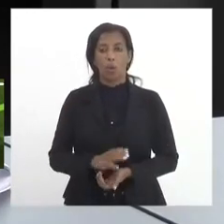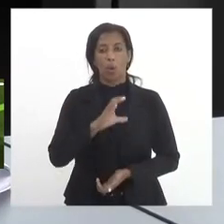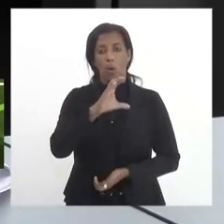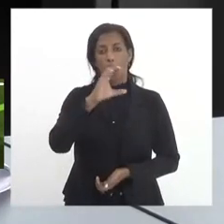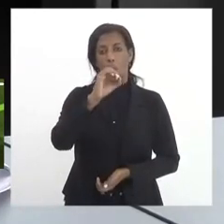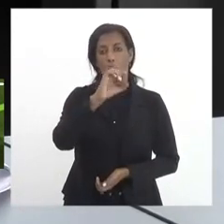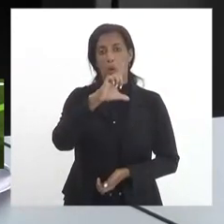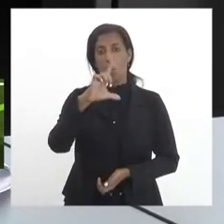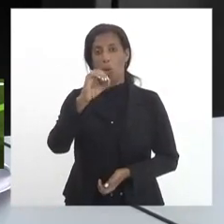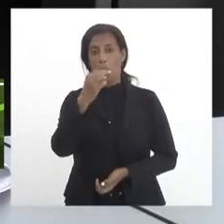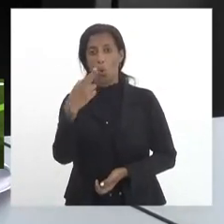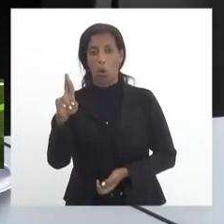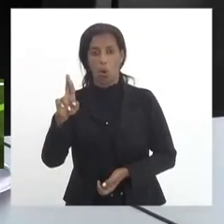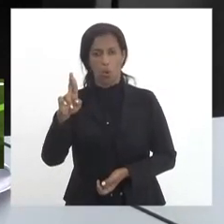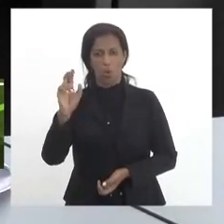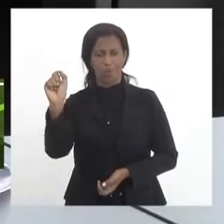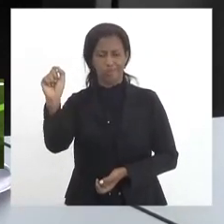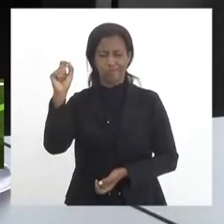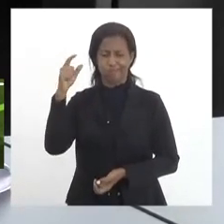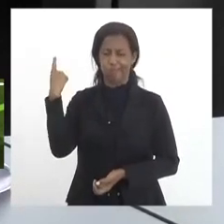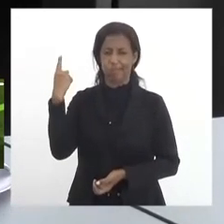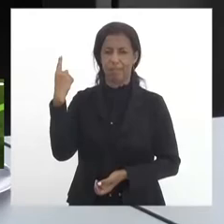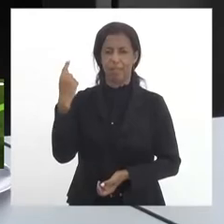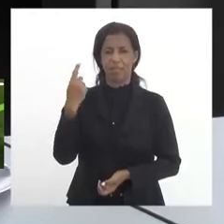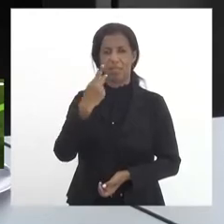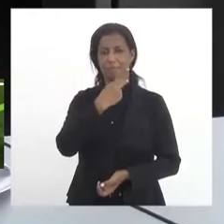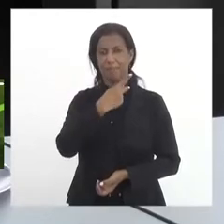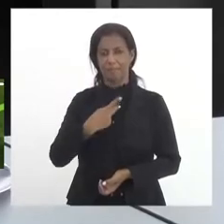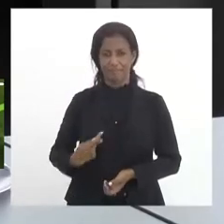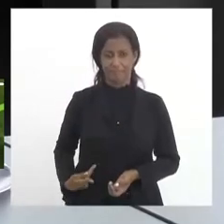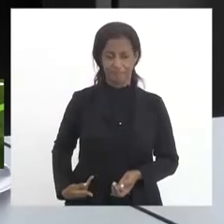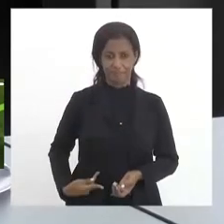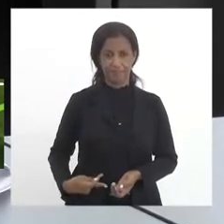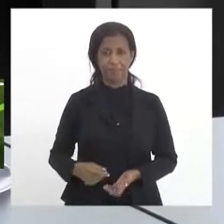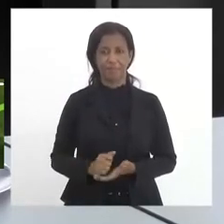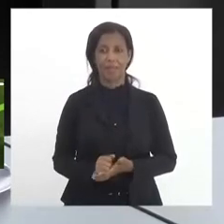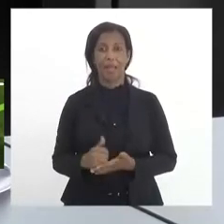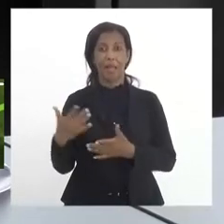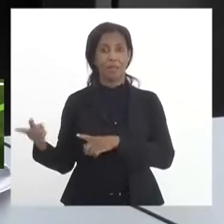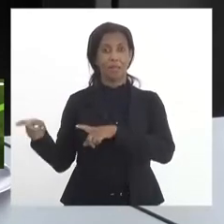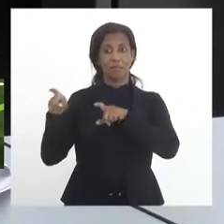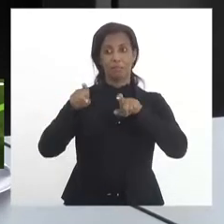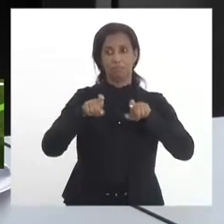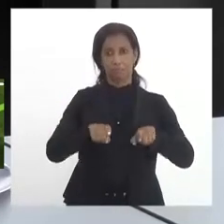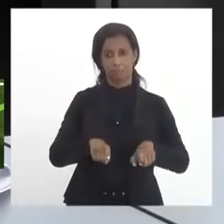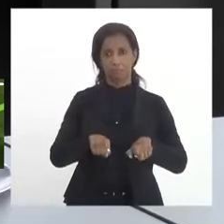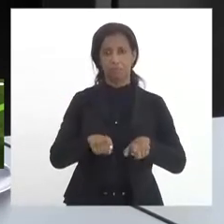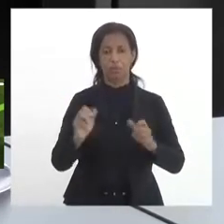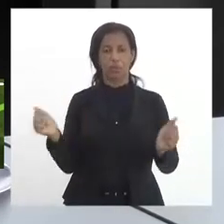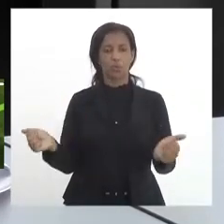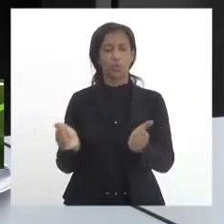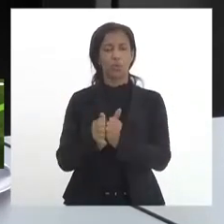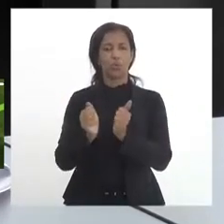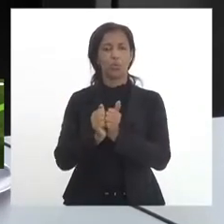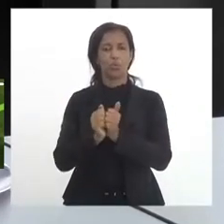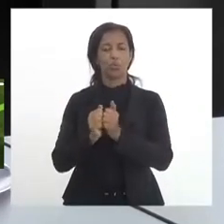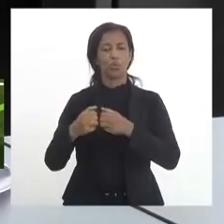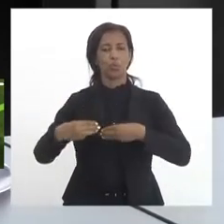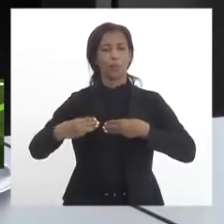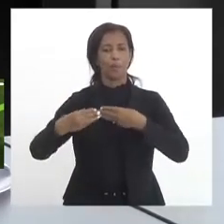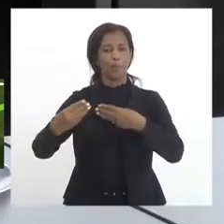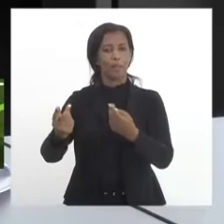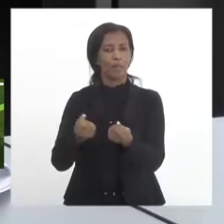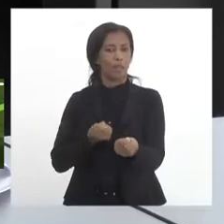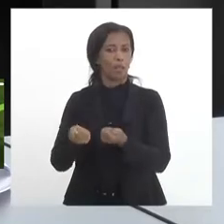Collor de Mello, presidente da República, eleito, né, assim que tomou posse, junto com a ministra da